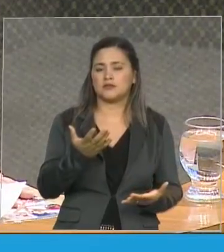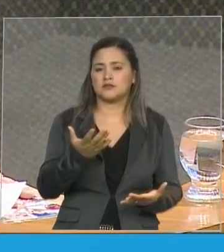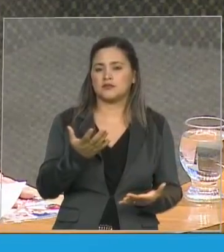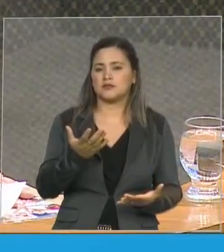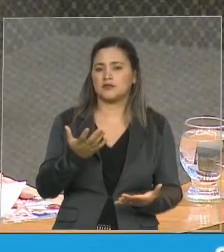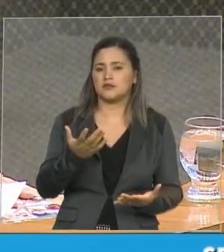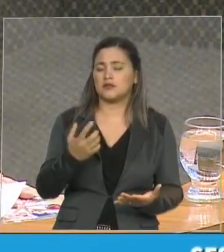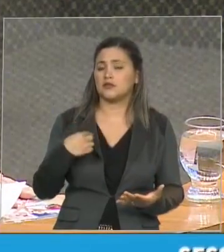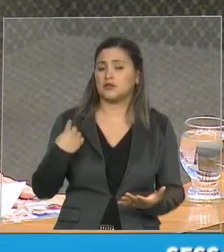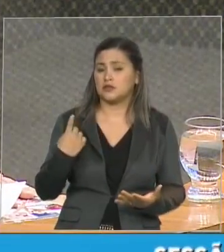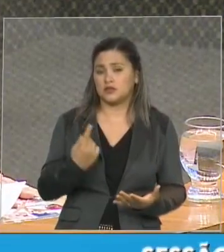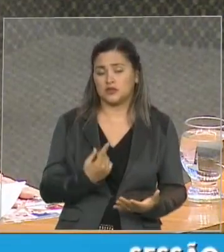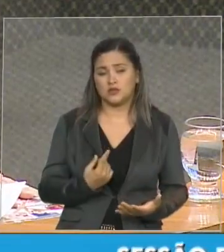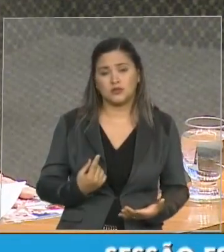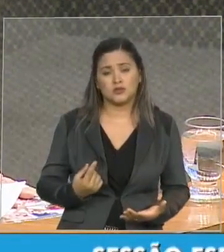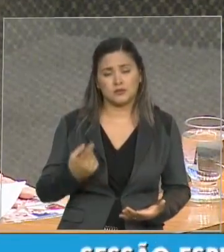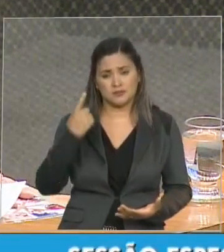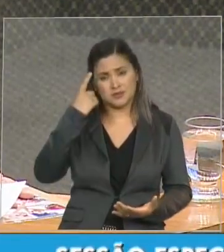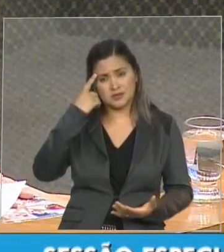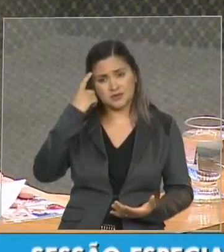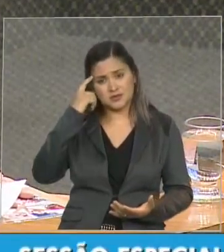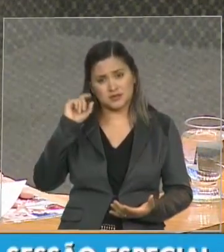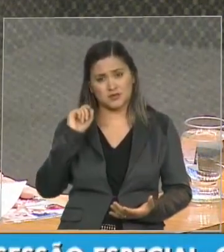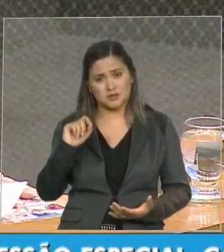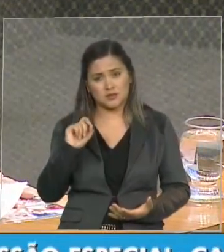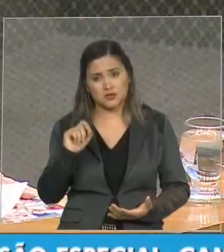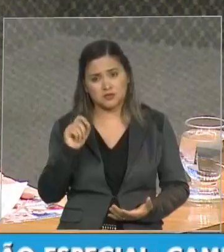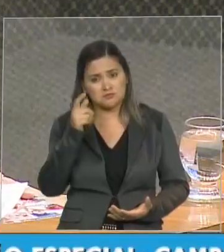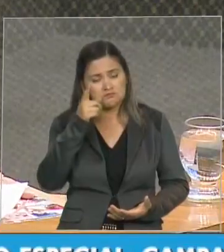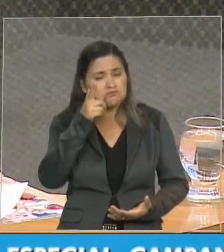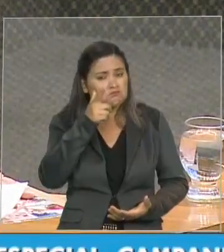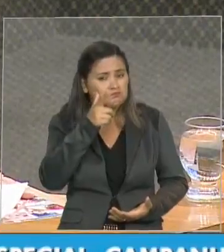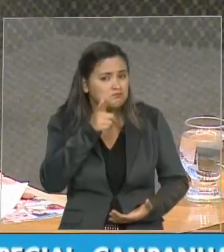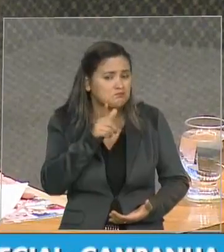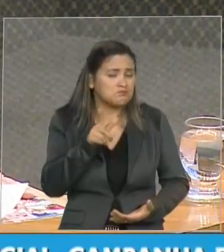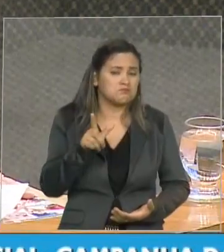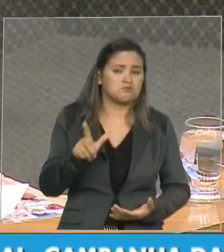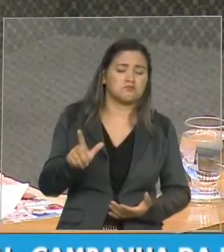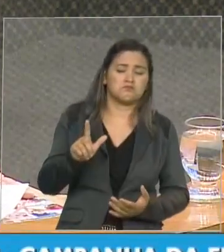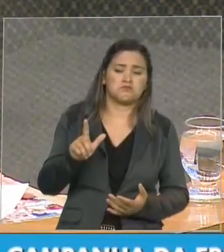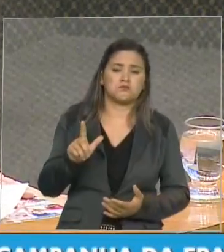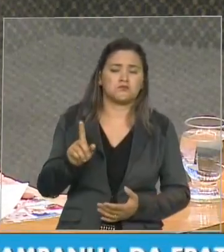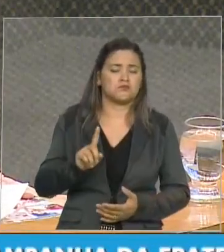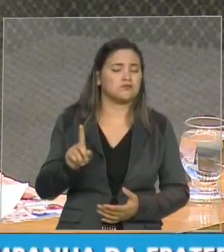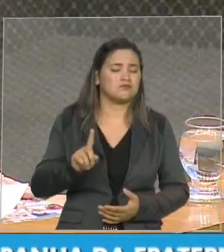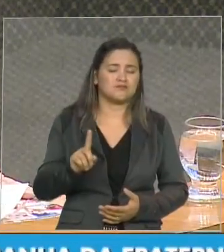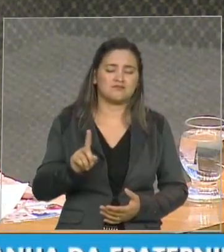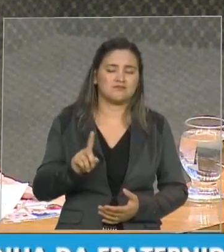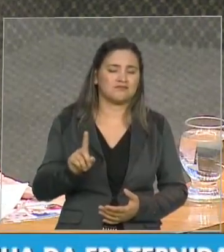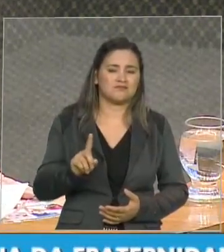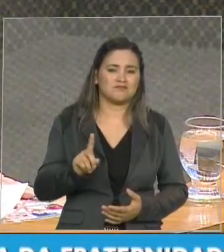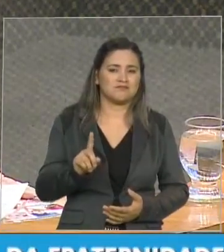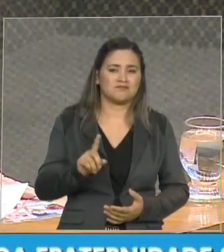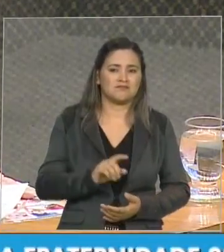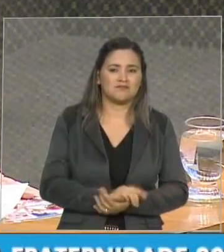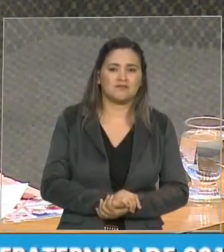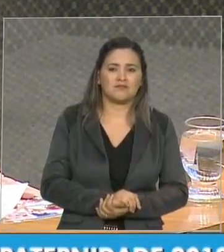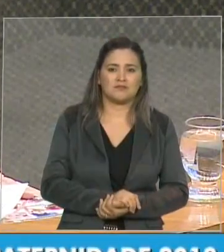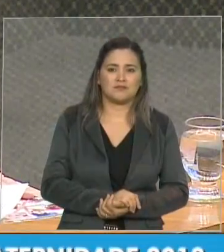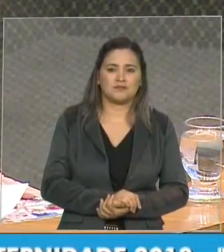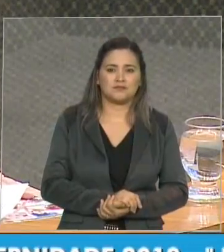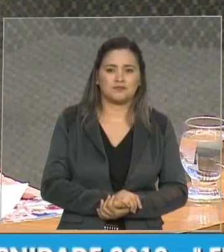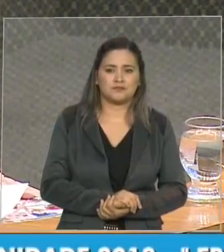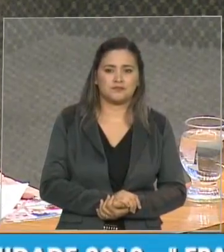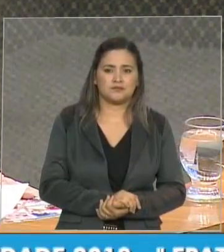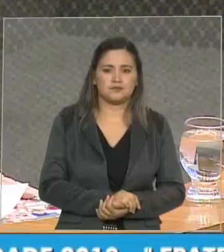nosso ver, uma resposta inadequada. A violência